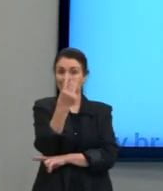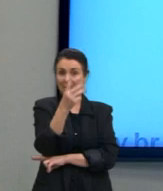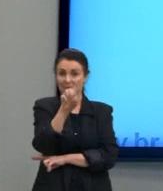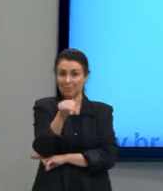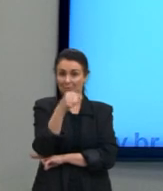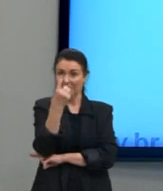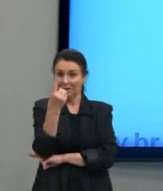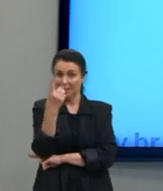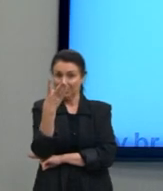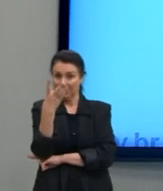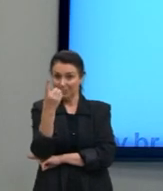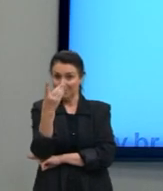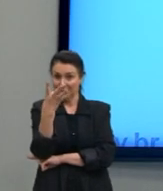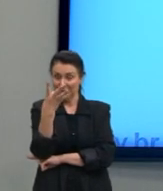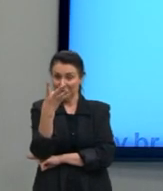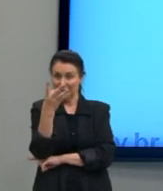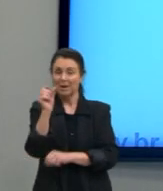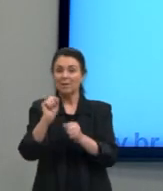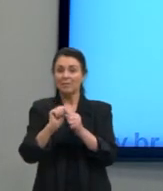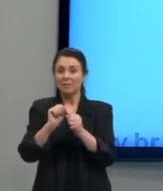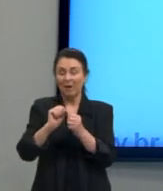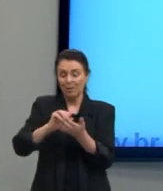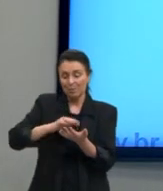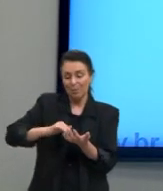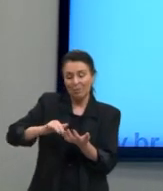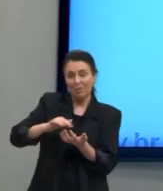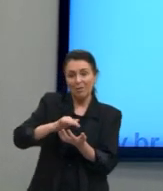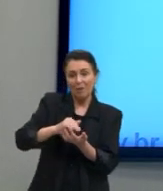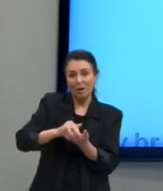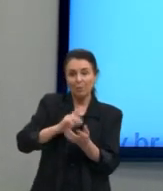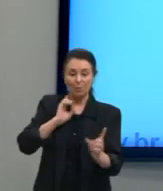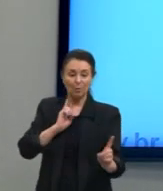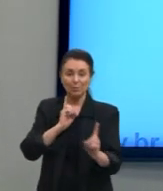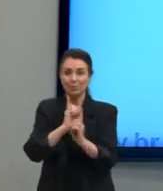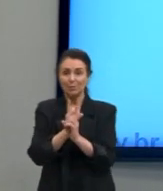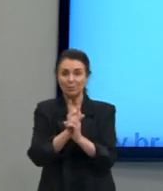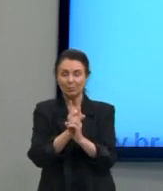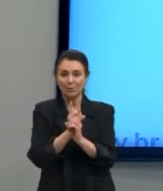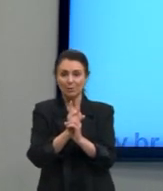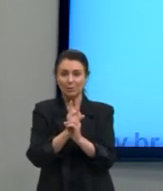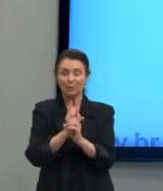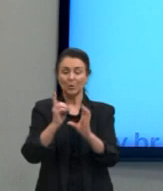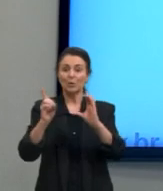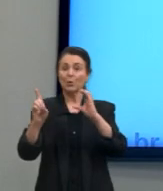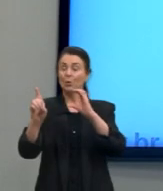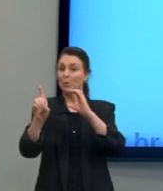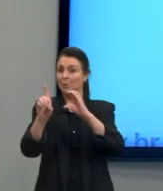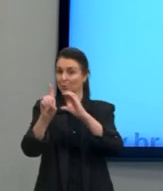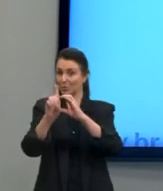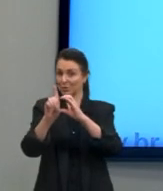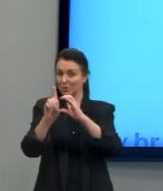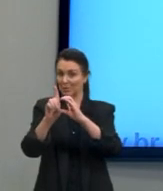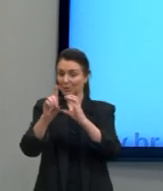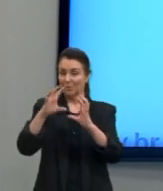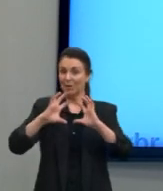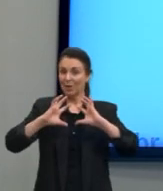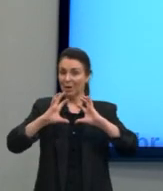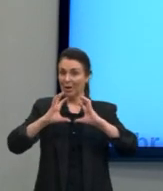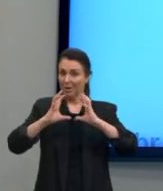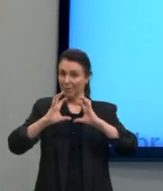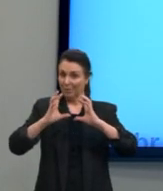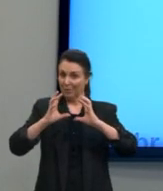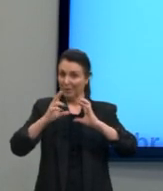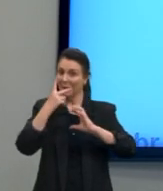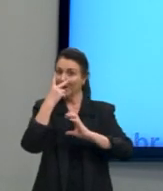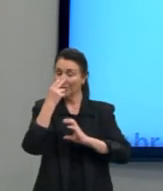a gente realizar essa operação aqui a gente descobre então que o diâmetro nessa bola né é